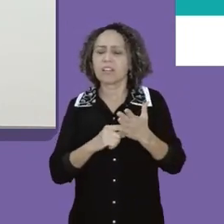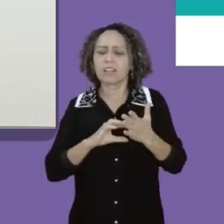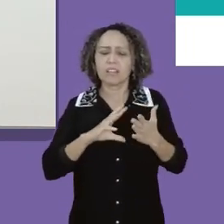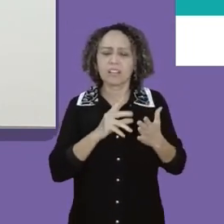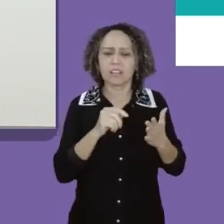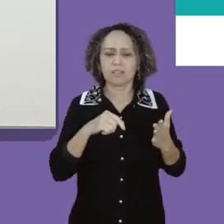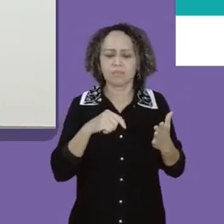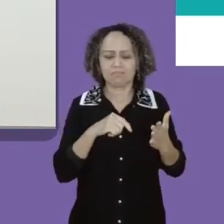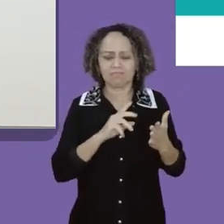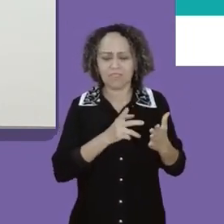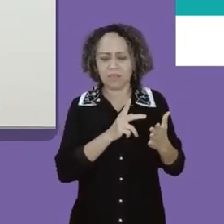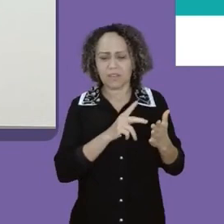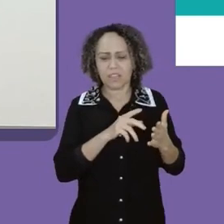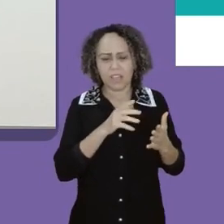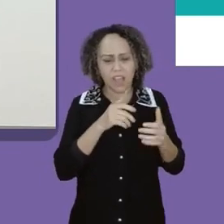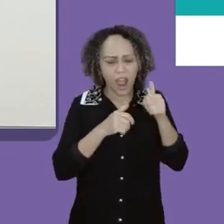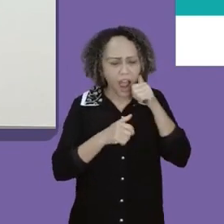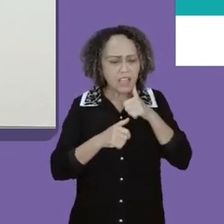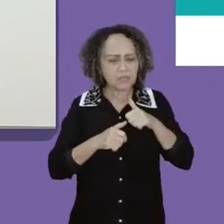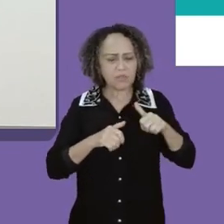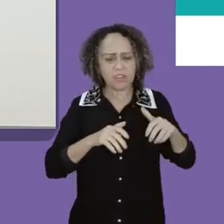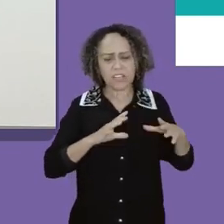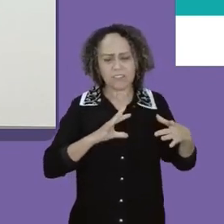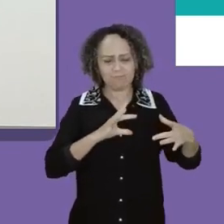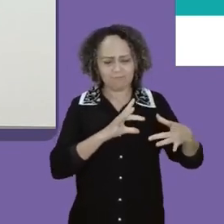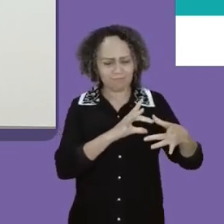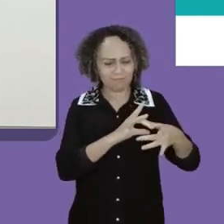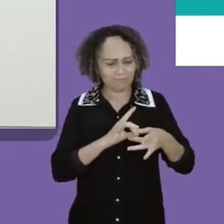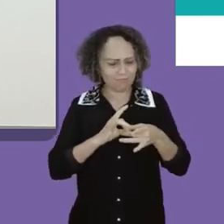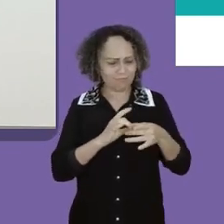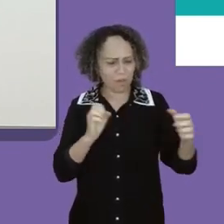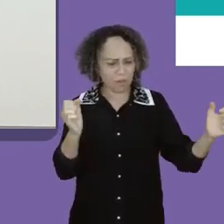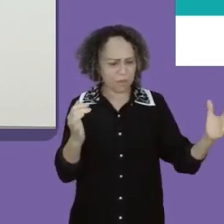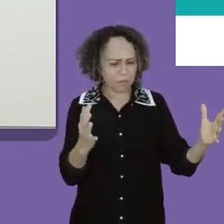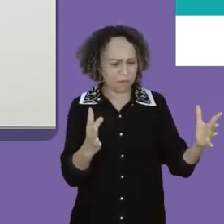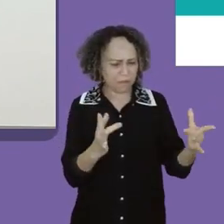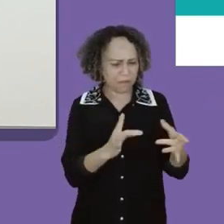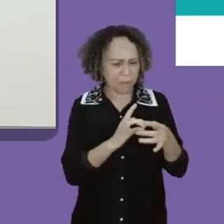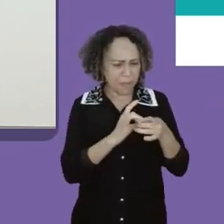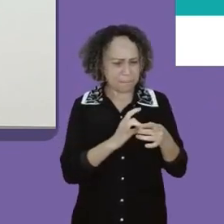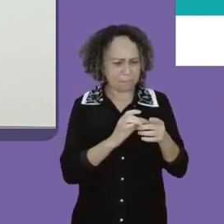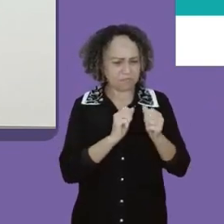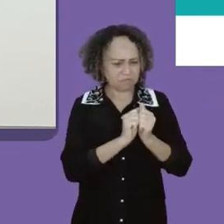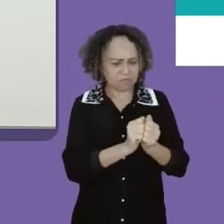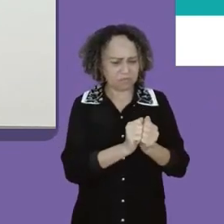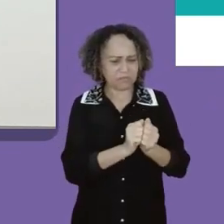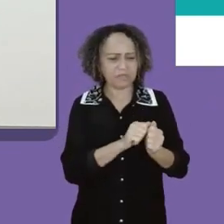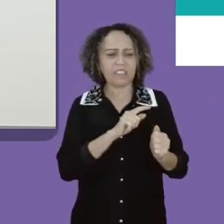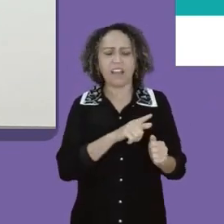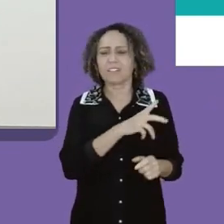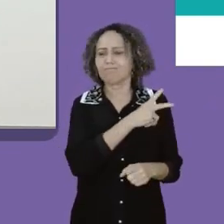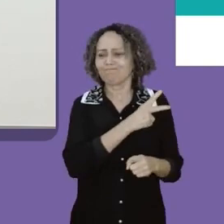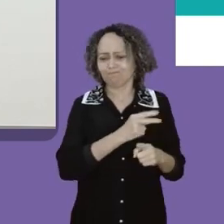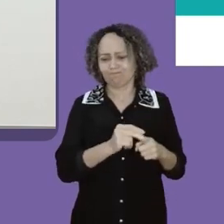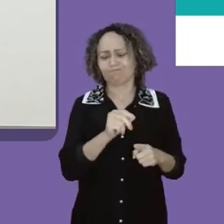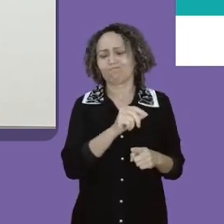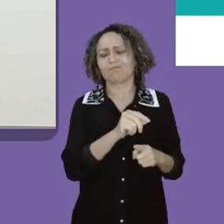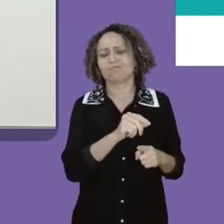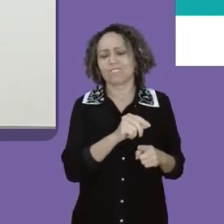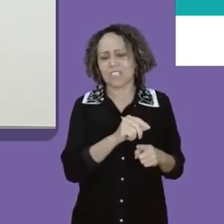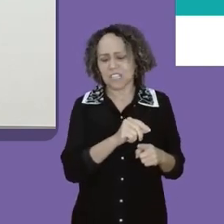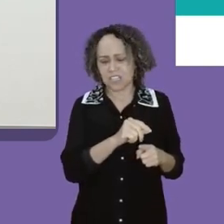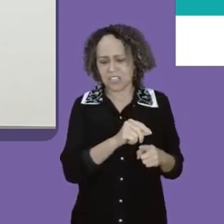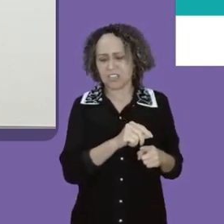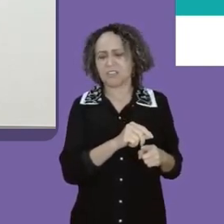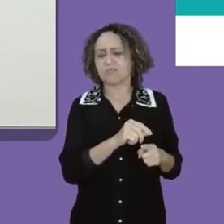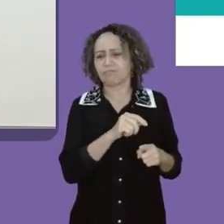que as mulheres se juntaram, elas conquistaram a reivindicação delas. Foi assim com a questão do voto, foi